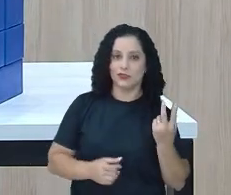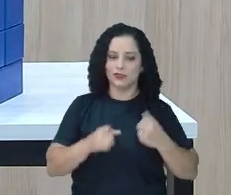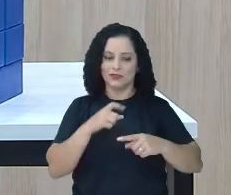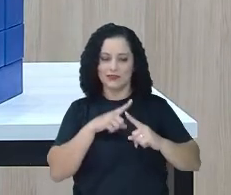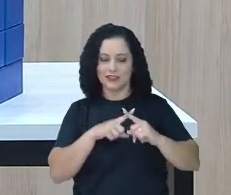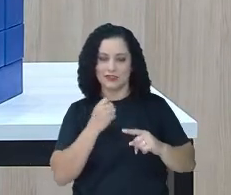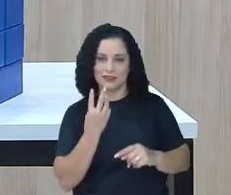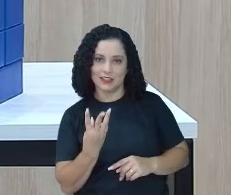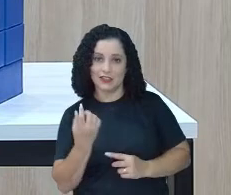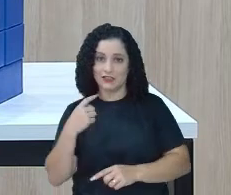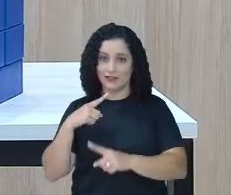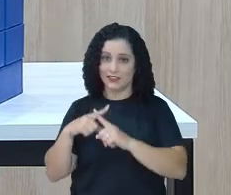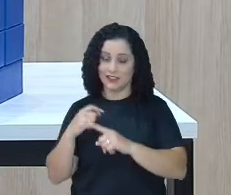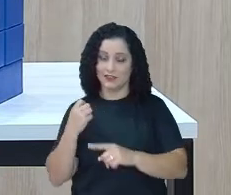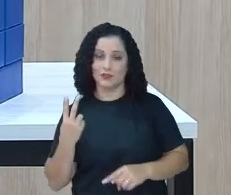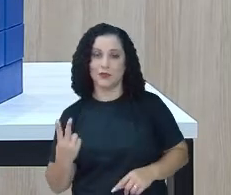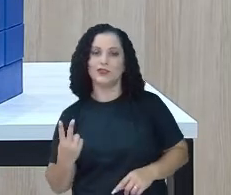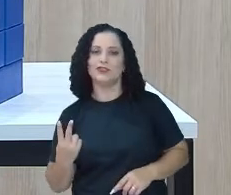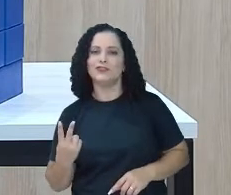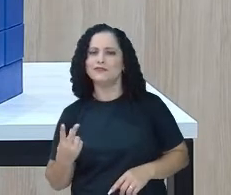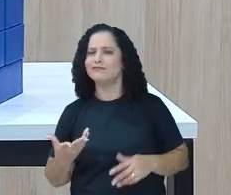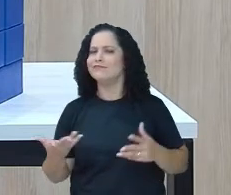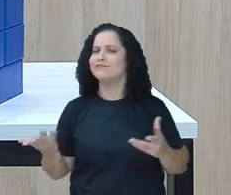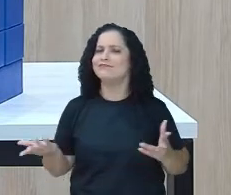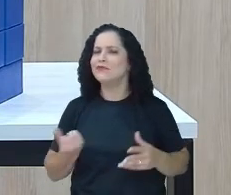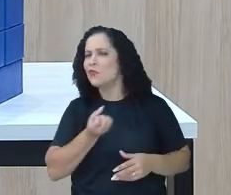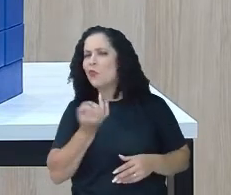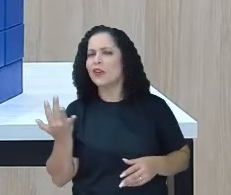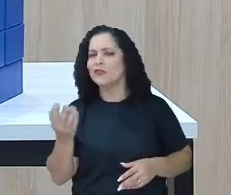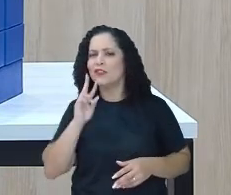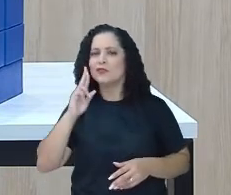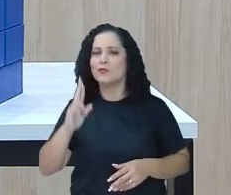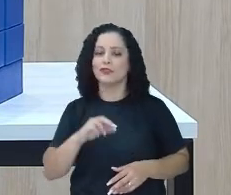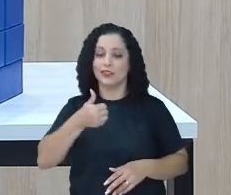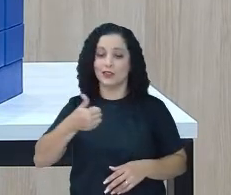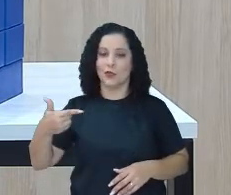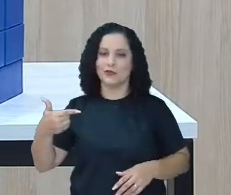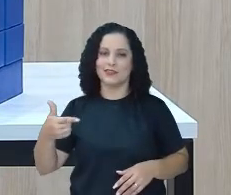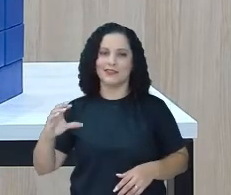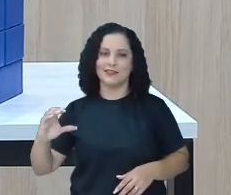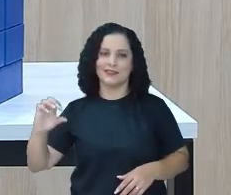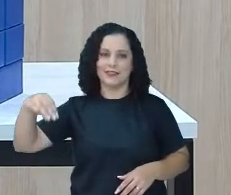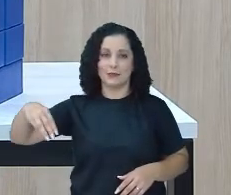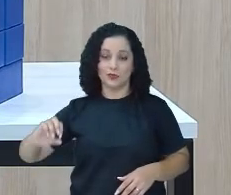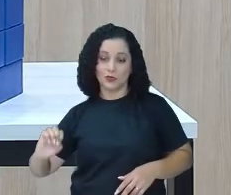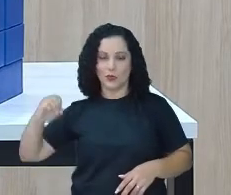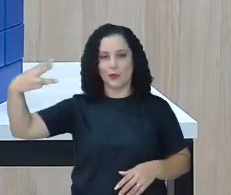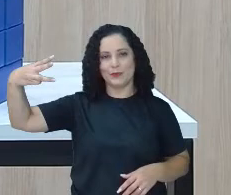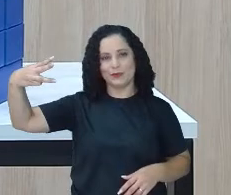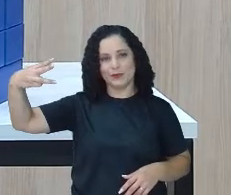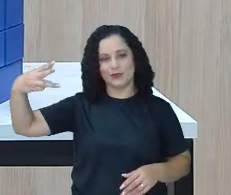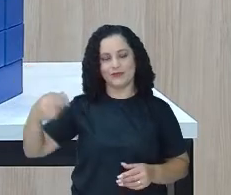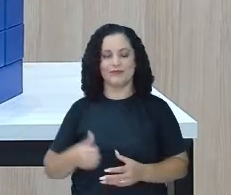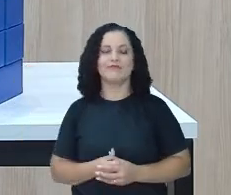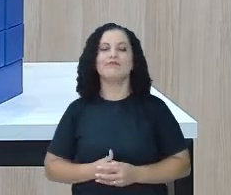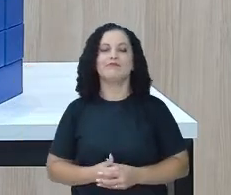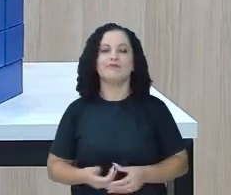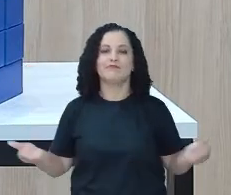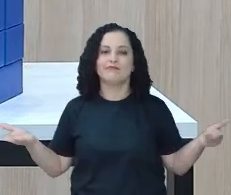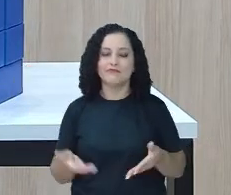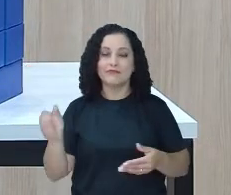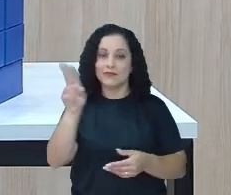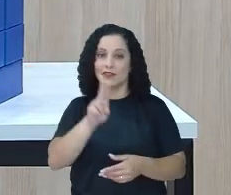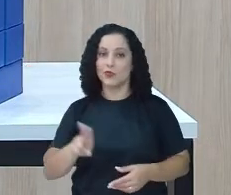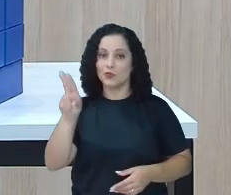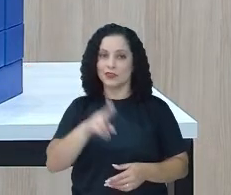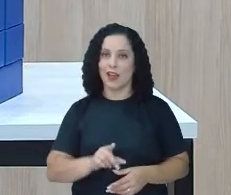3 centímetros vezes 2 centímetros. Vai dar 12 centímetros cúbicos. A partir de agora, a gente vai utilizar essa